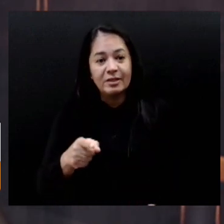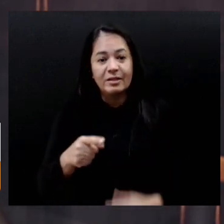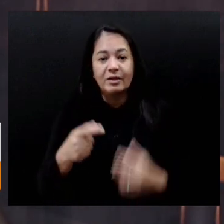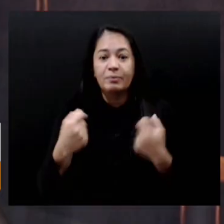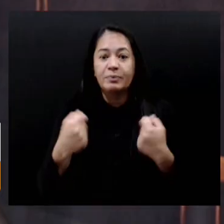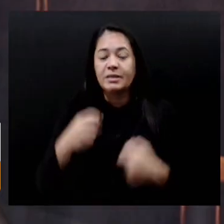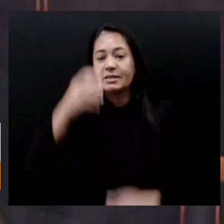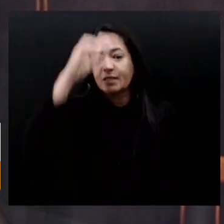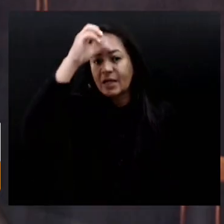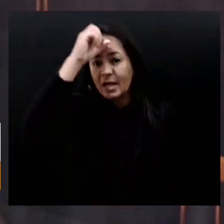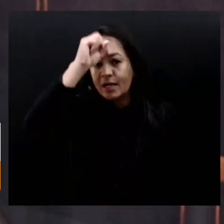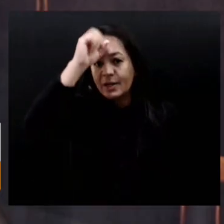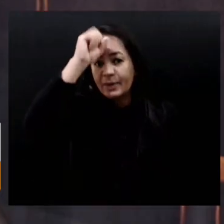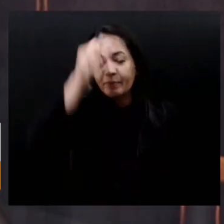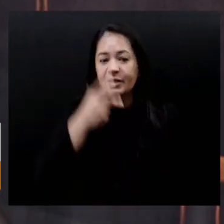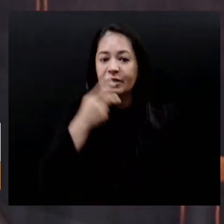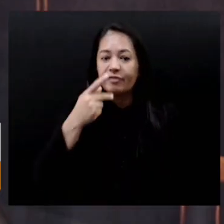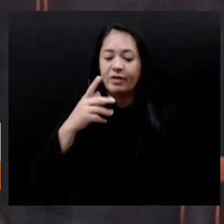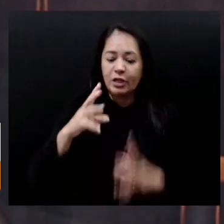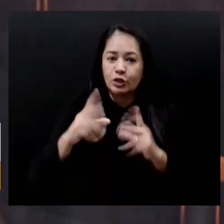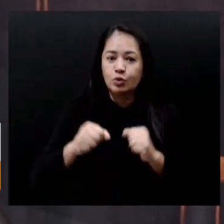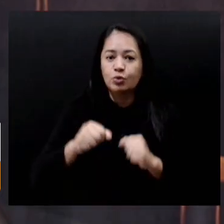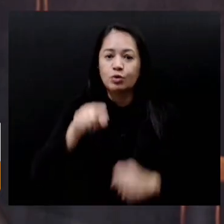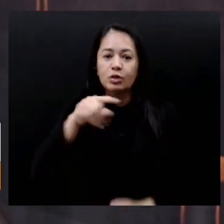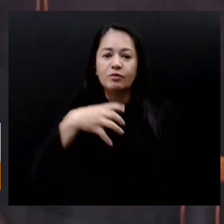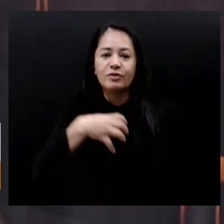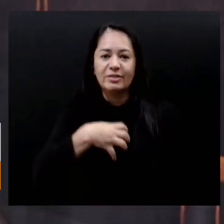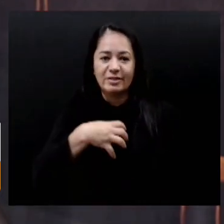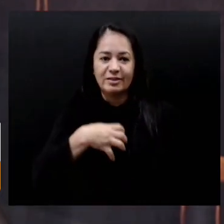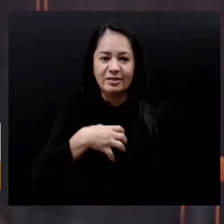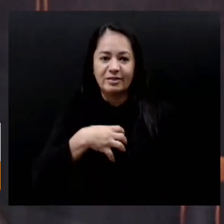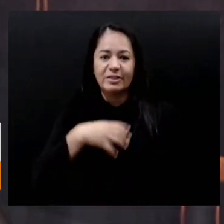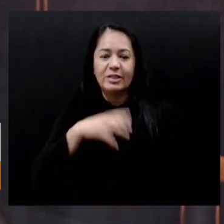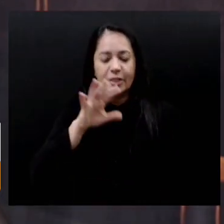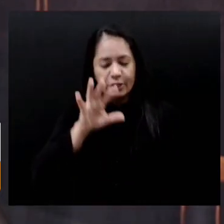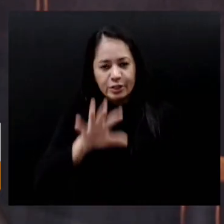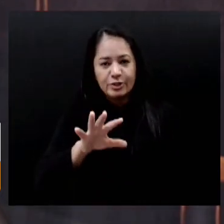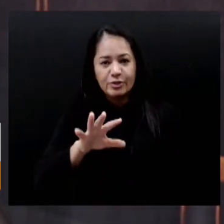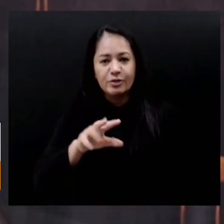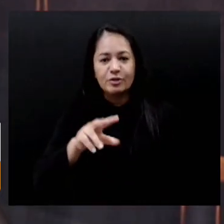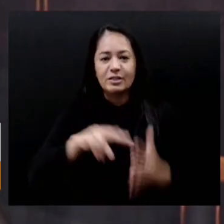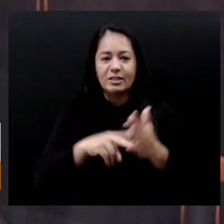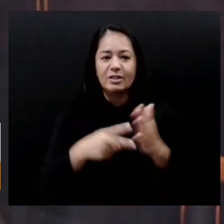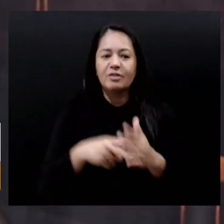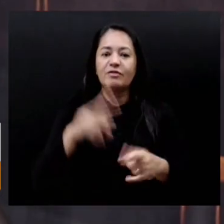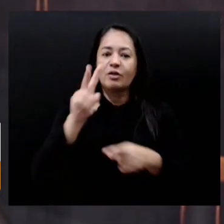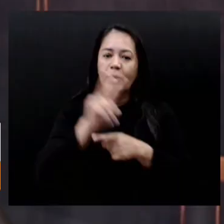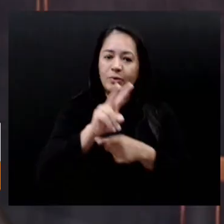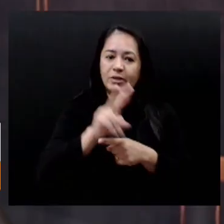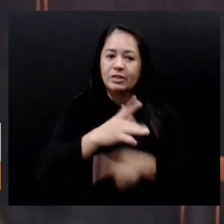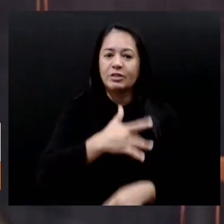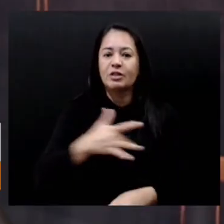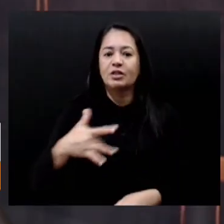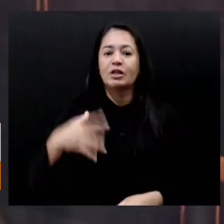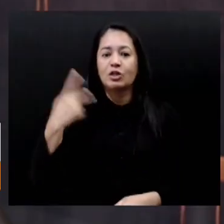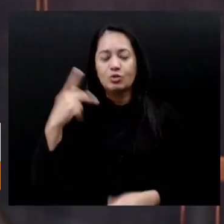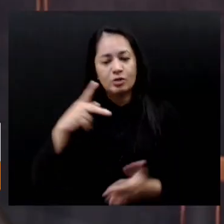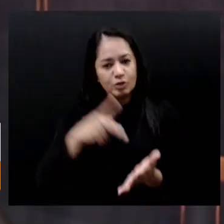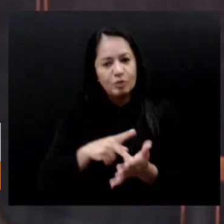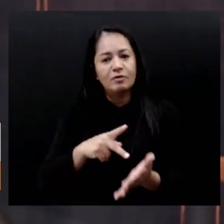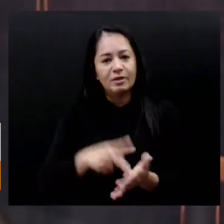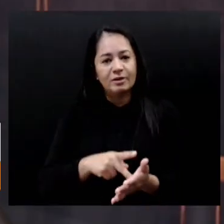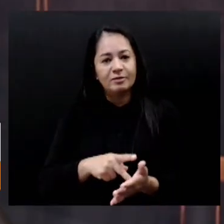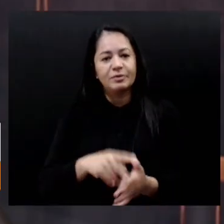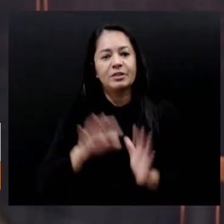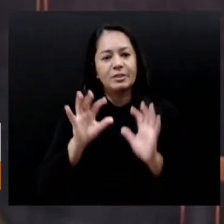está te causando esse mal, que vai ser um fator de proteção para a sua saúde. Então, é algo que está